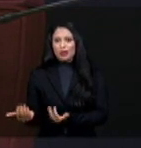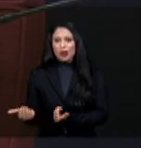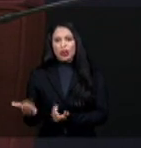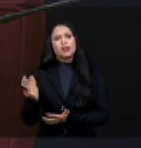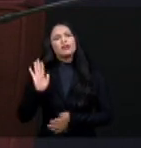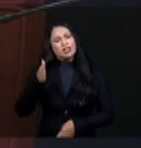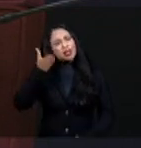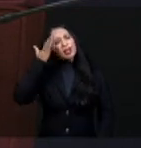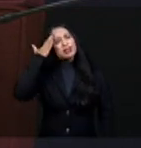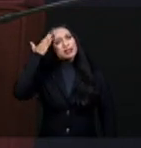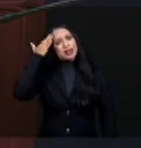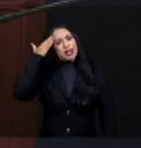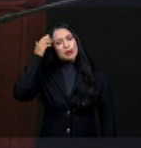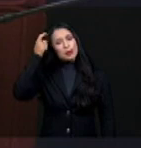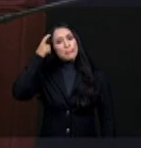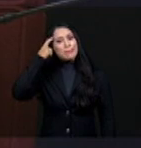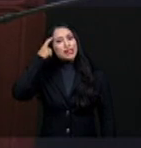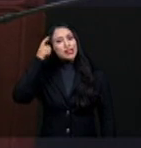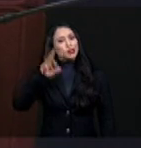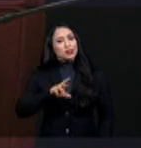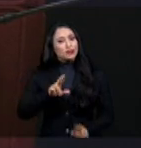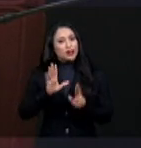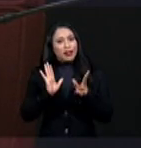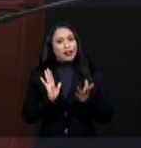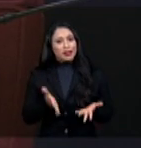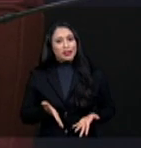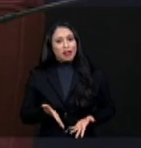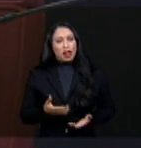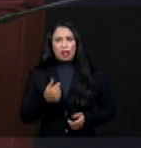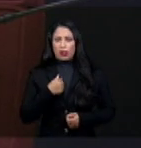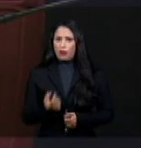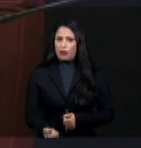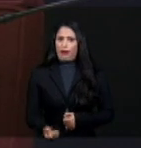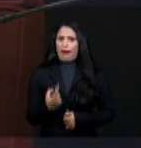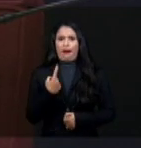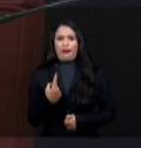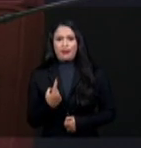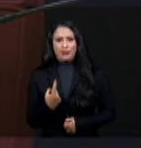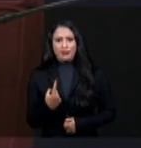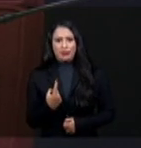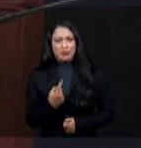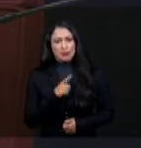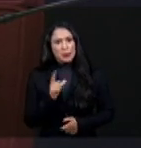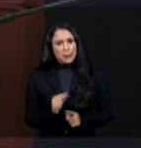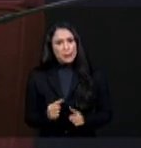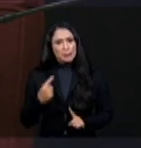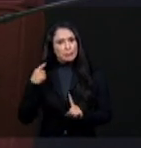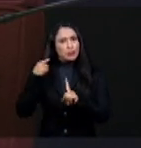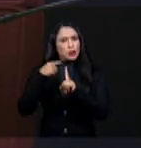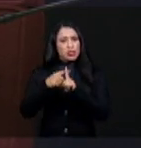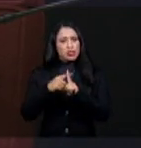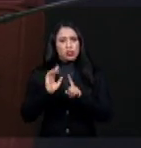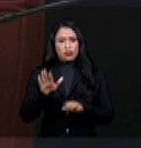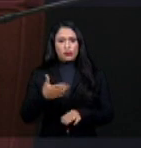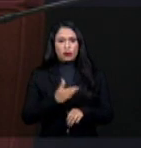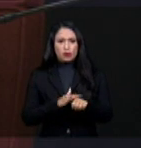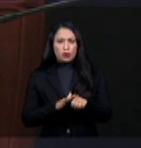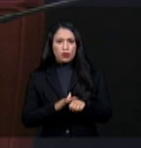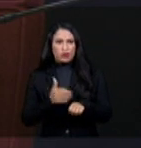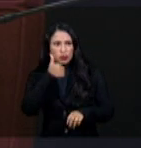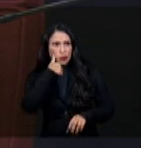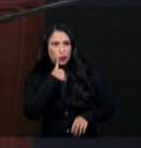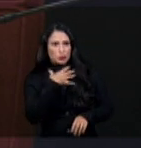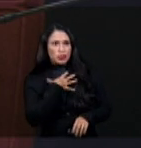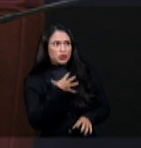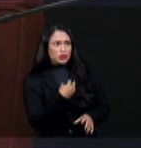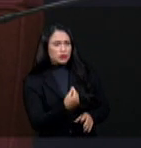nesse modo e eu às vezes fico assim eu fico até meio chocada no pão de vista positivo quando converso com